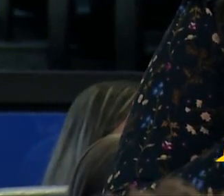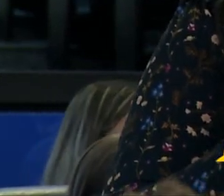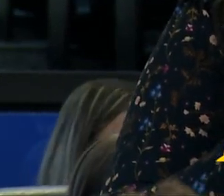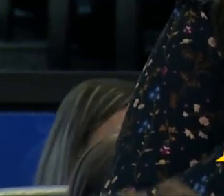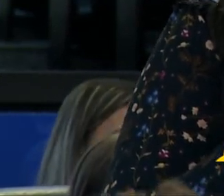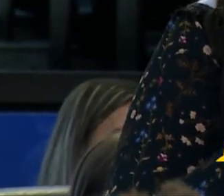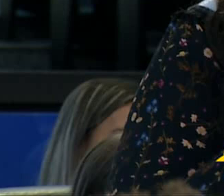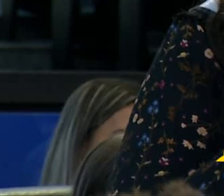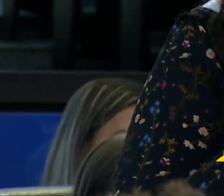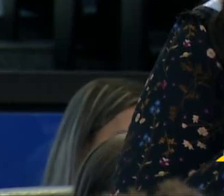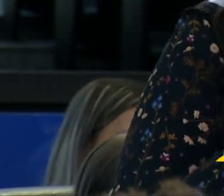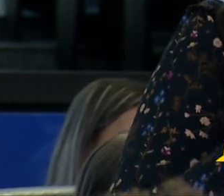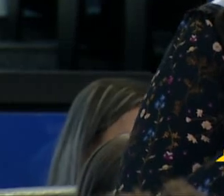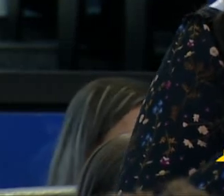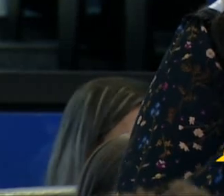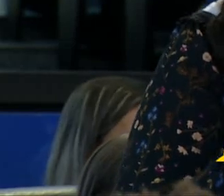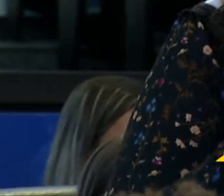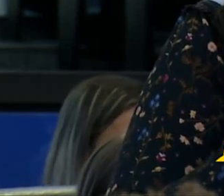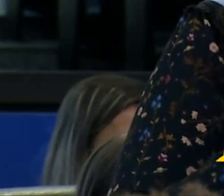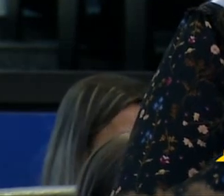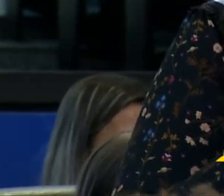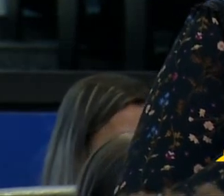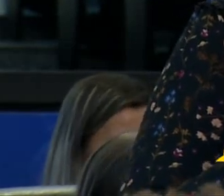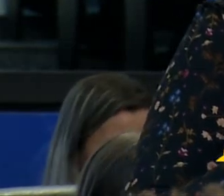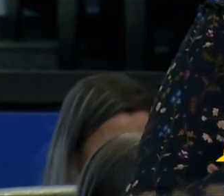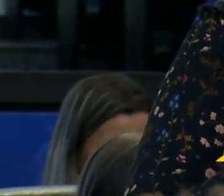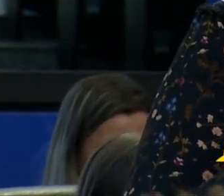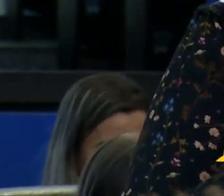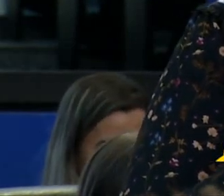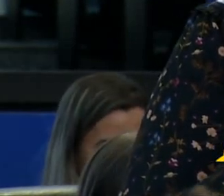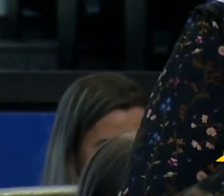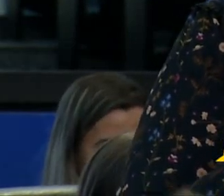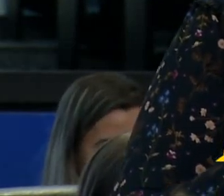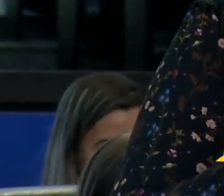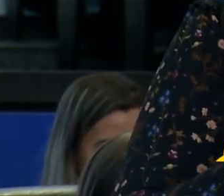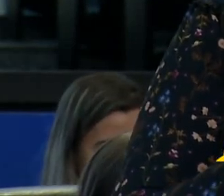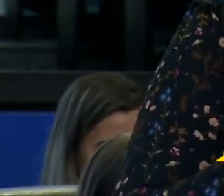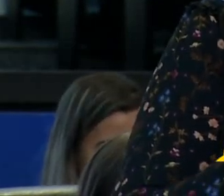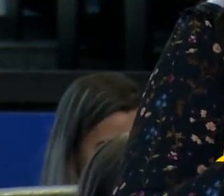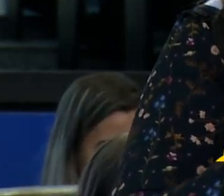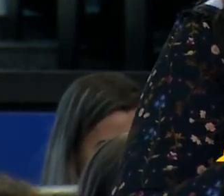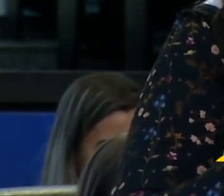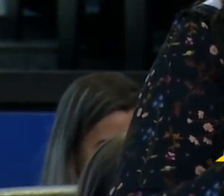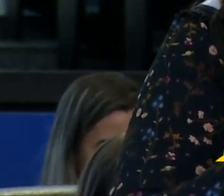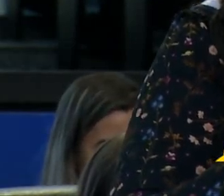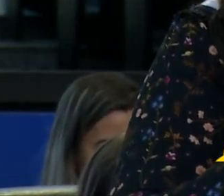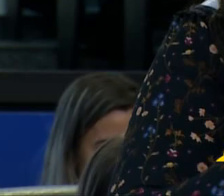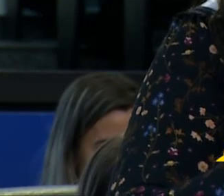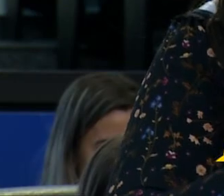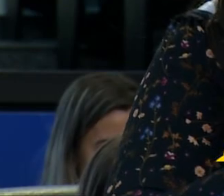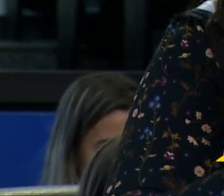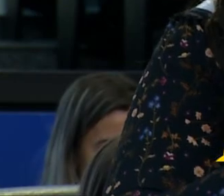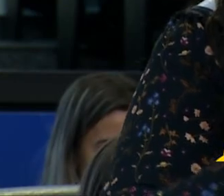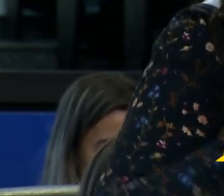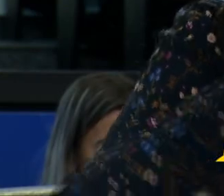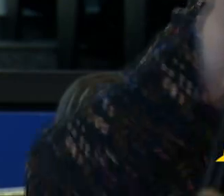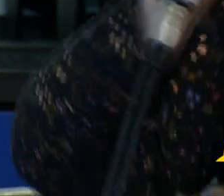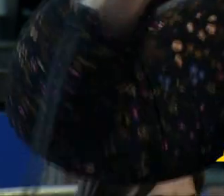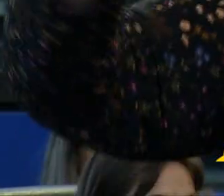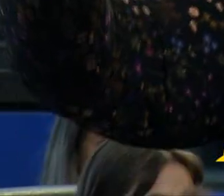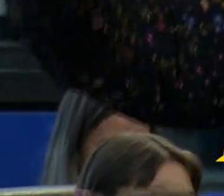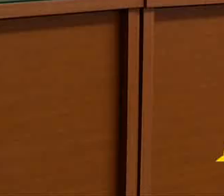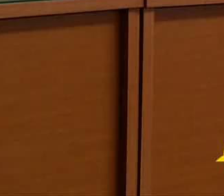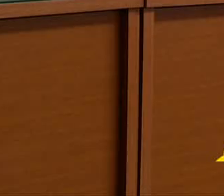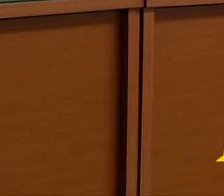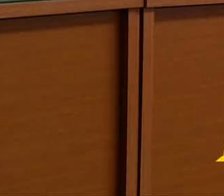Já fizeram um requerimento sobre isso. E se não tiver coxinha hoje, cara, eu vou ficar chateada. E é isso, gente. Amo todos vocês.